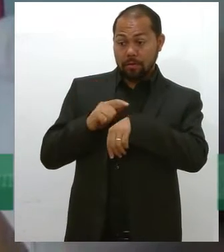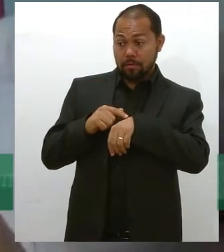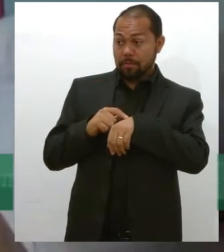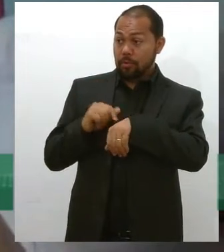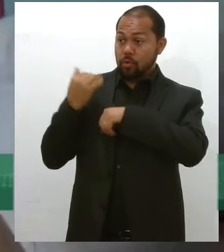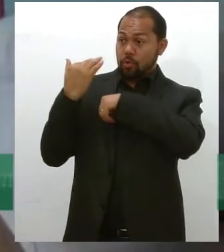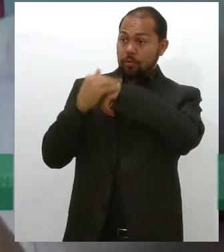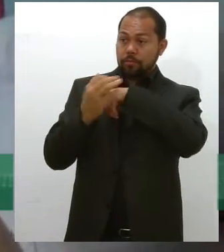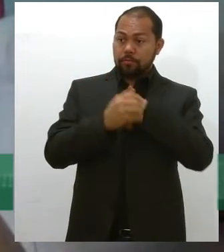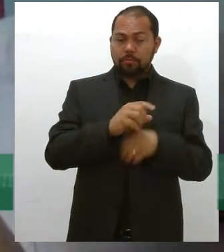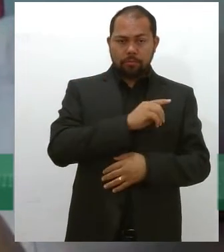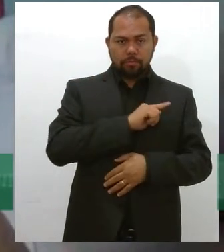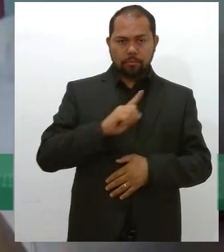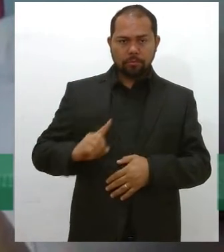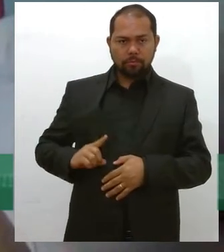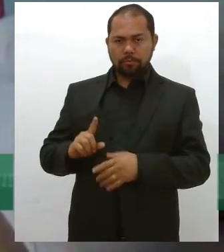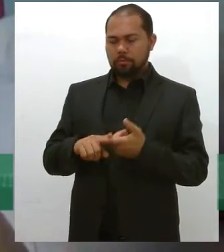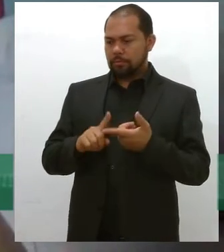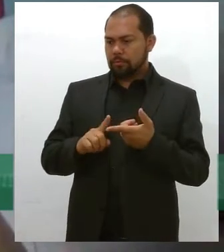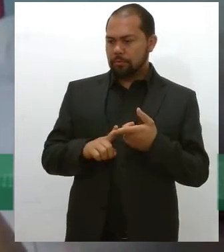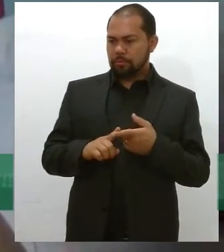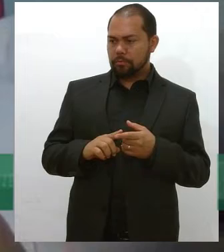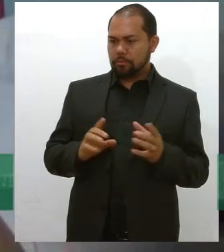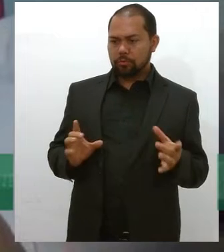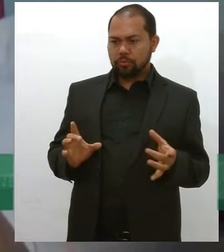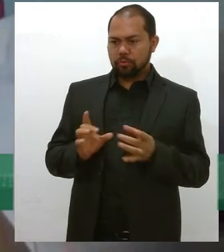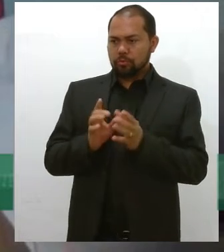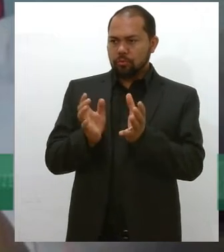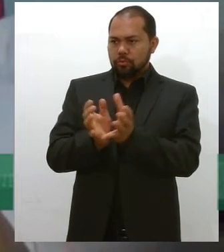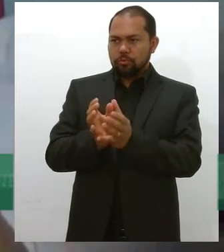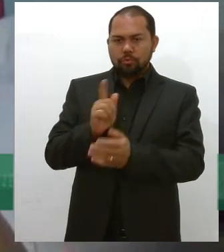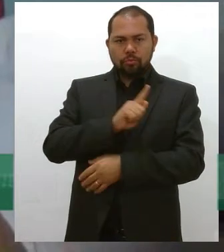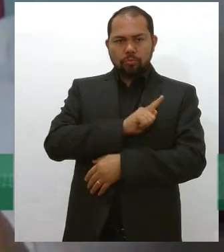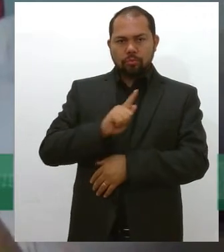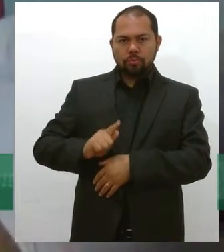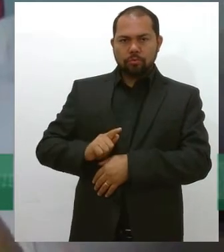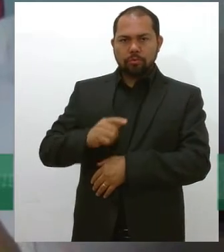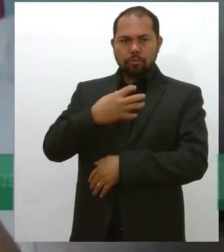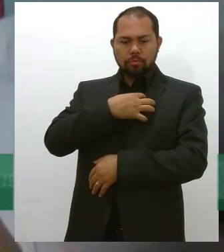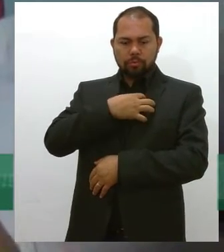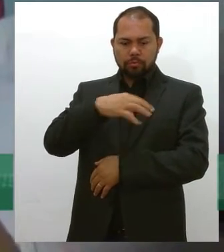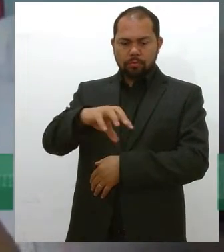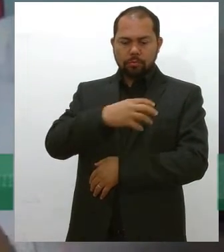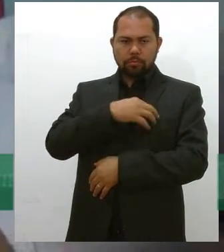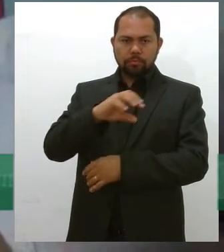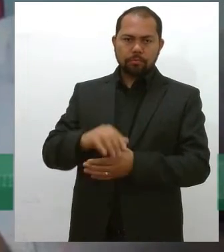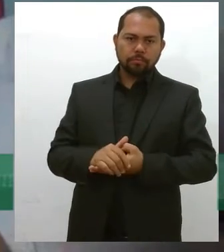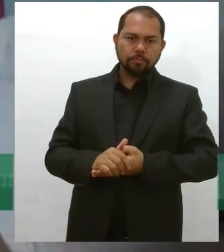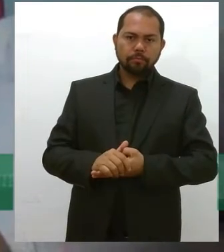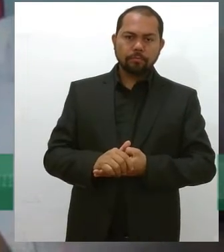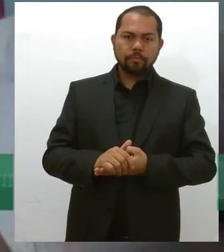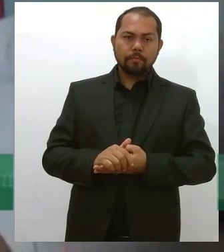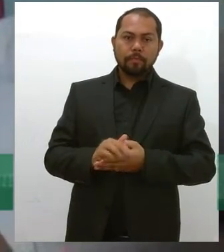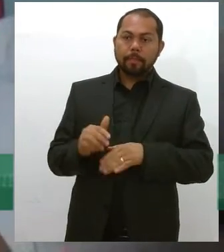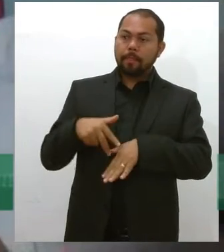forma-se uma junta de governo na Bahia, e essa junta de governo na Bahia atua, né, age muito violentamente, no